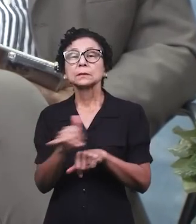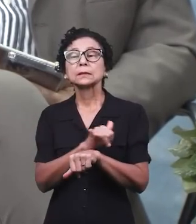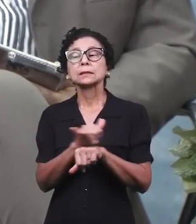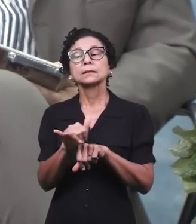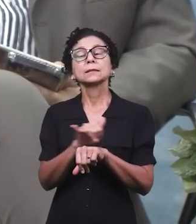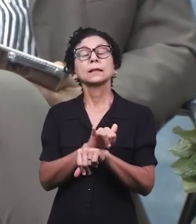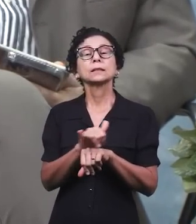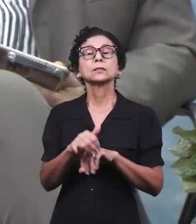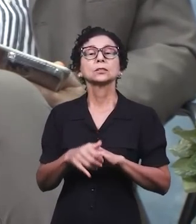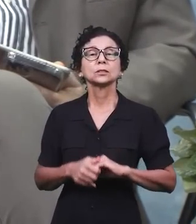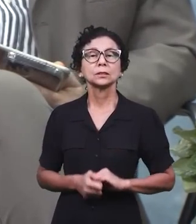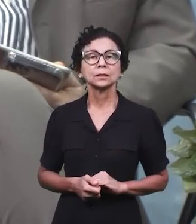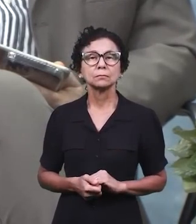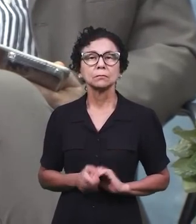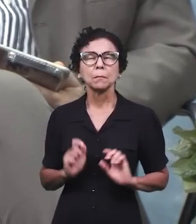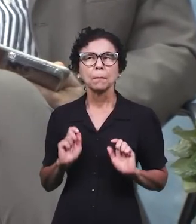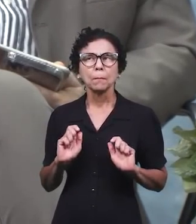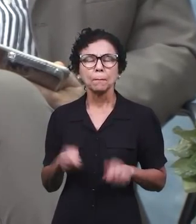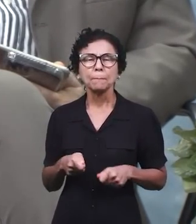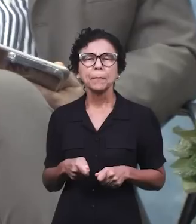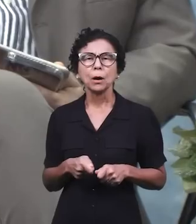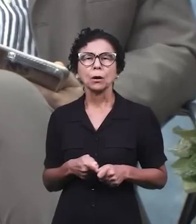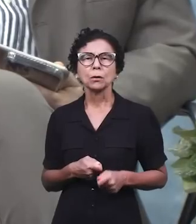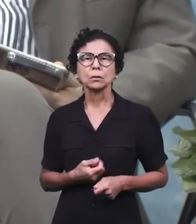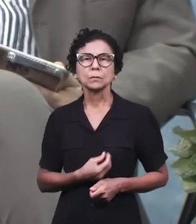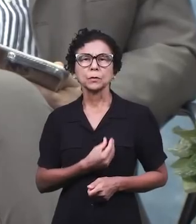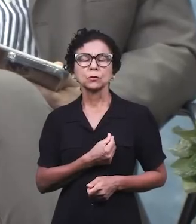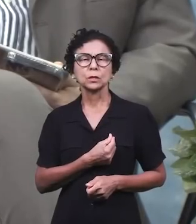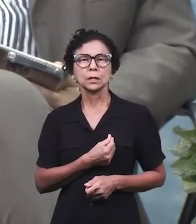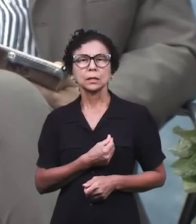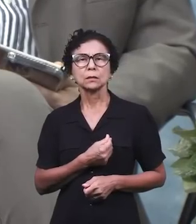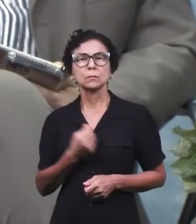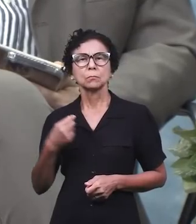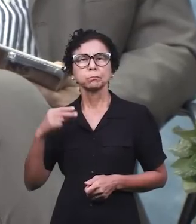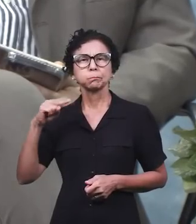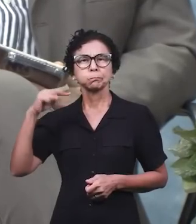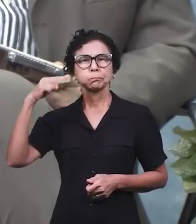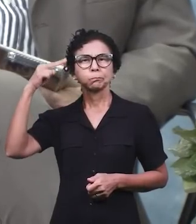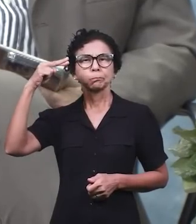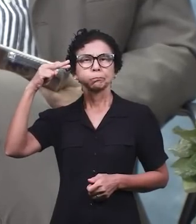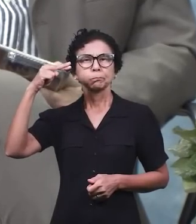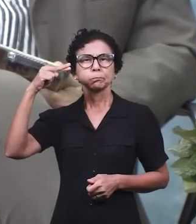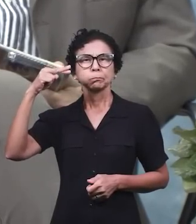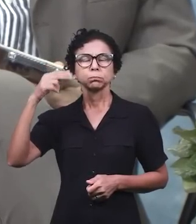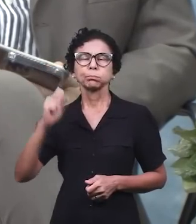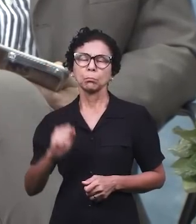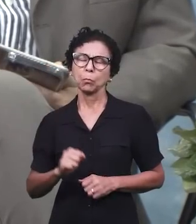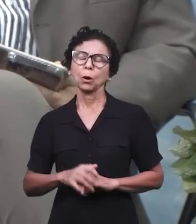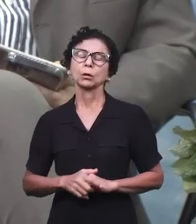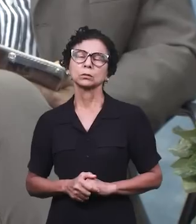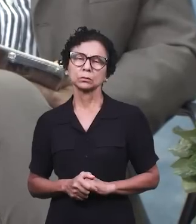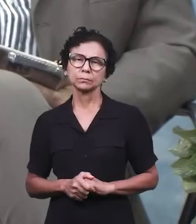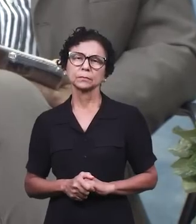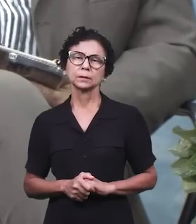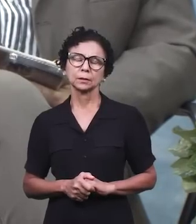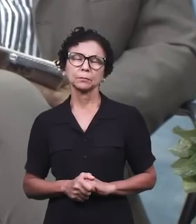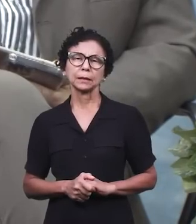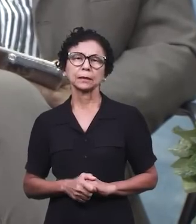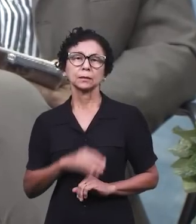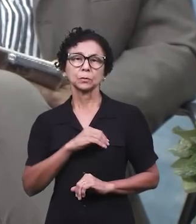também de aumentar a sua renda. Não só diminuir os seus gastos, mas aumentar a sua renda também é uma ferramenta